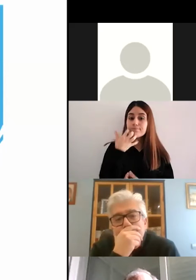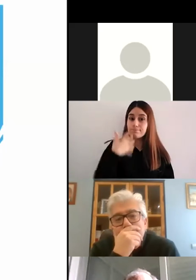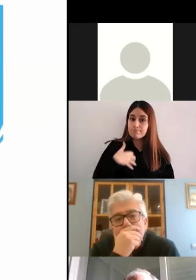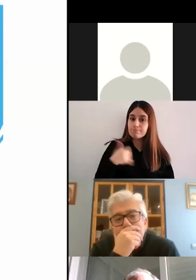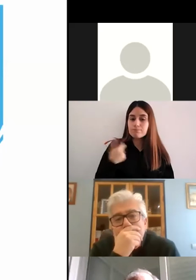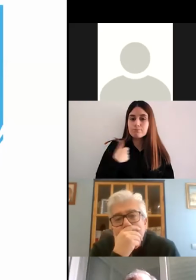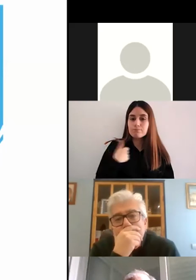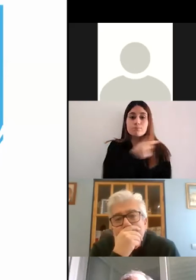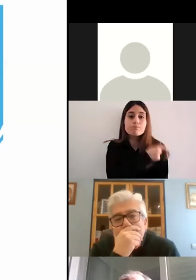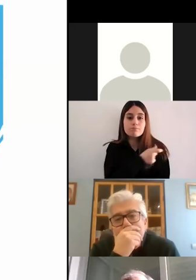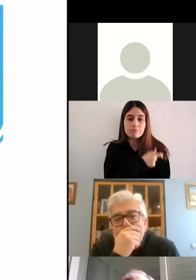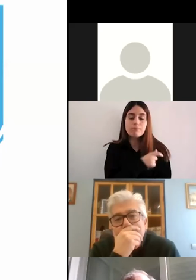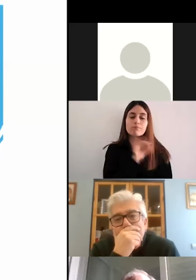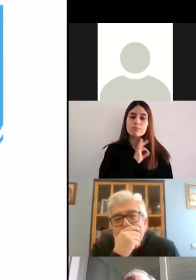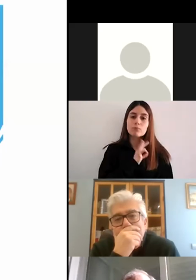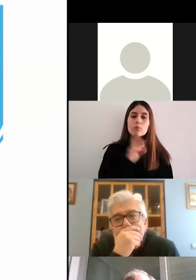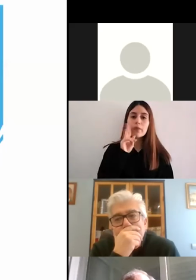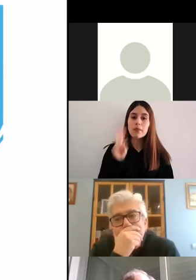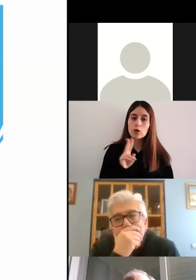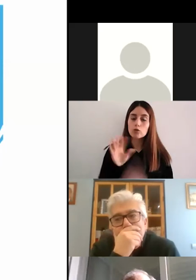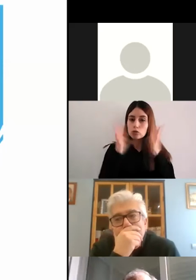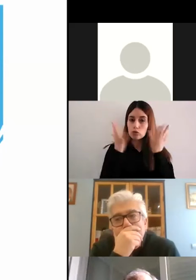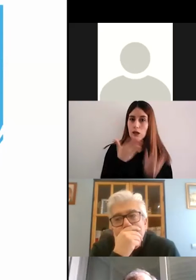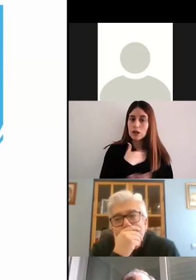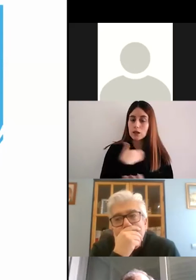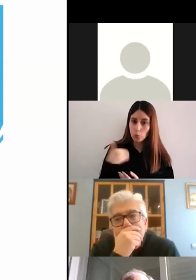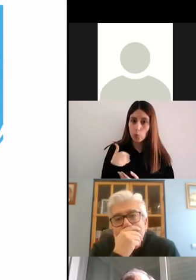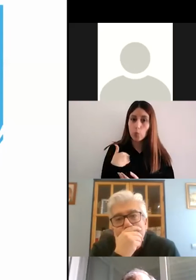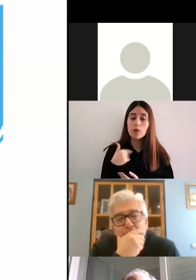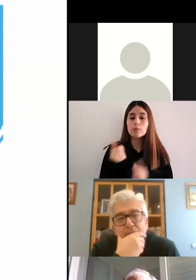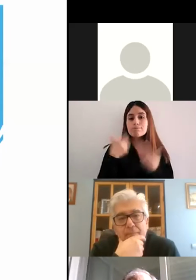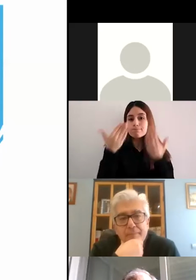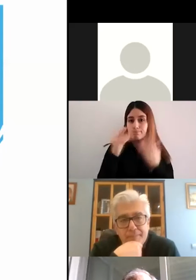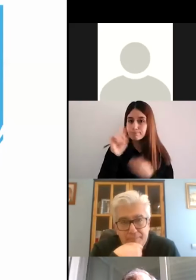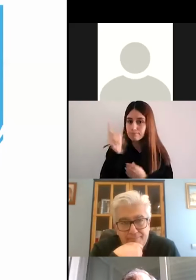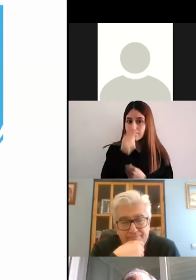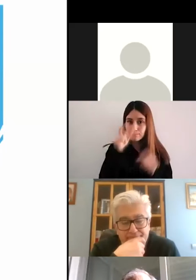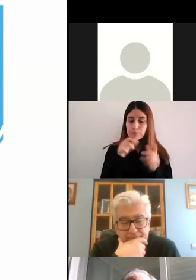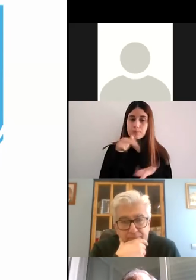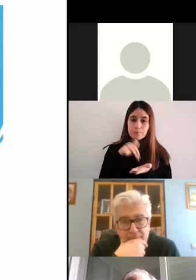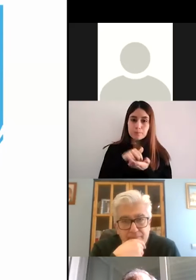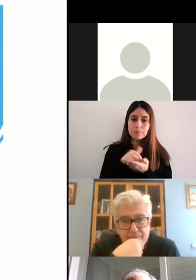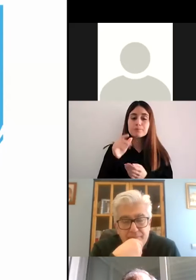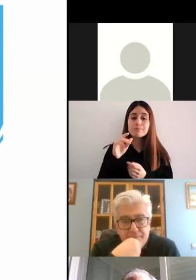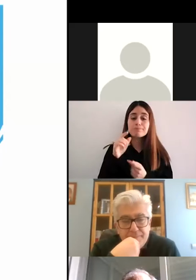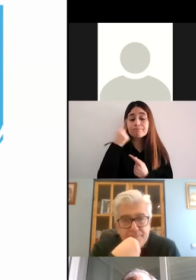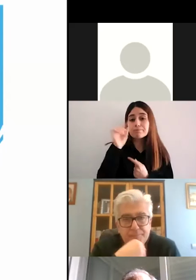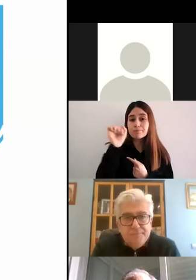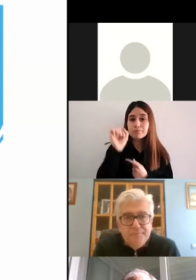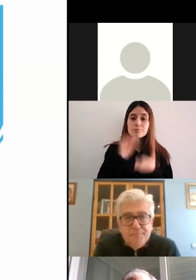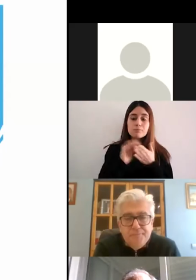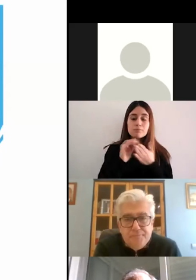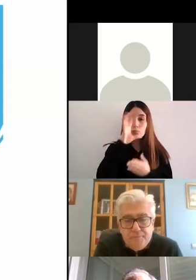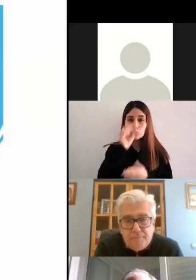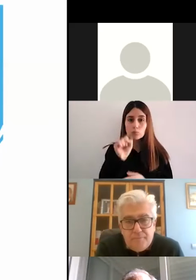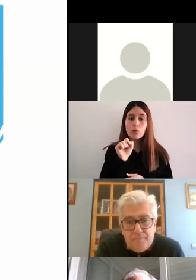Diretora-Geral da Saúde, saudo todos os presentes, em particular o Sr. Secretário de Estado Adjunto e da Saúde, o Sr.